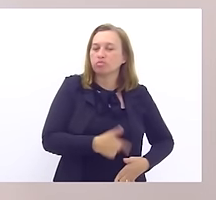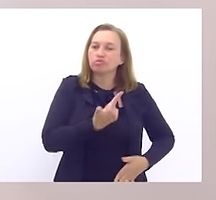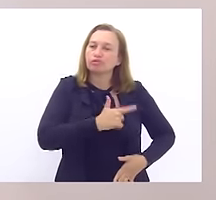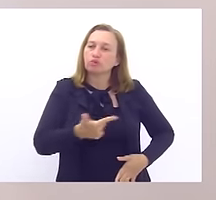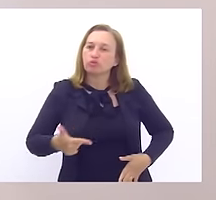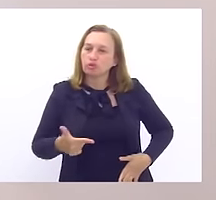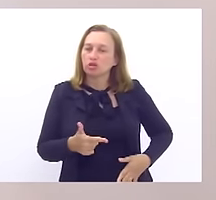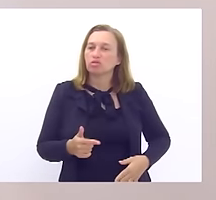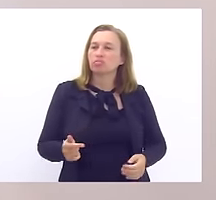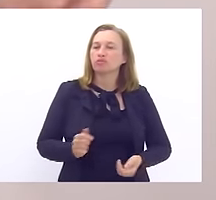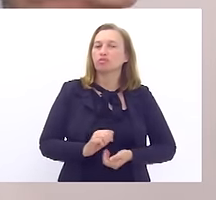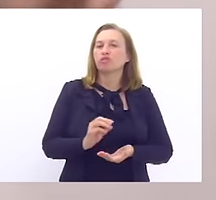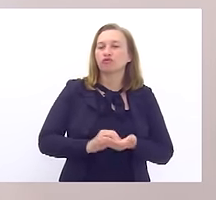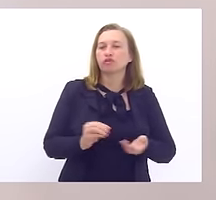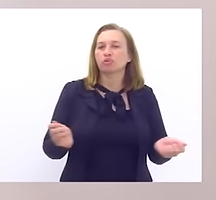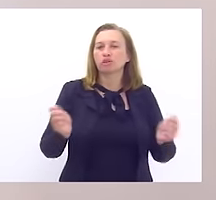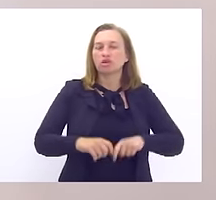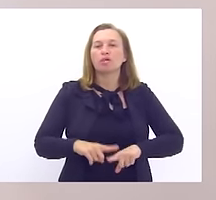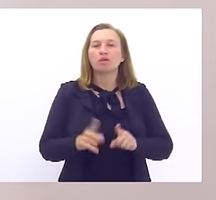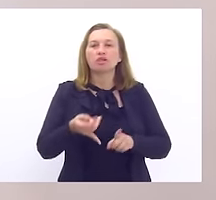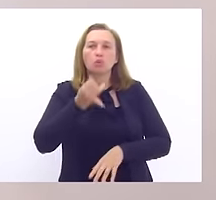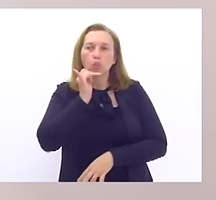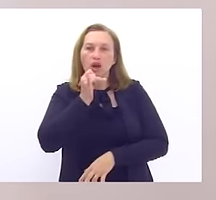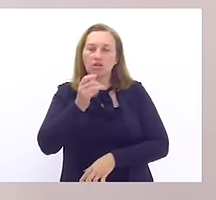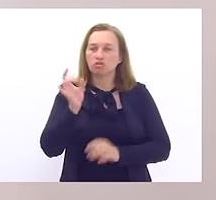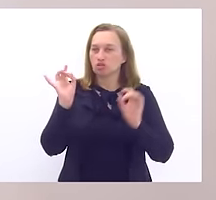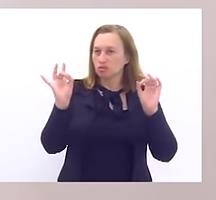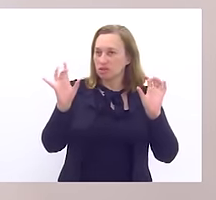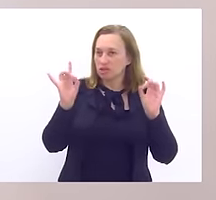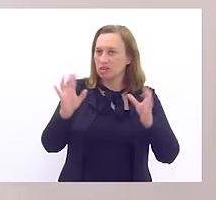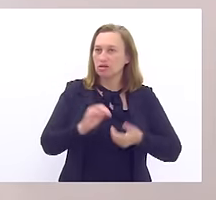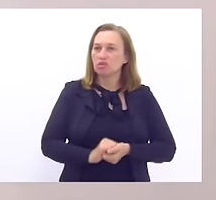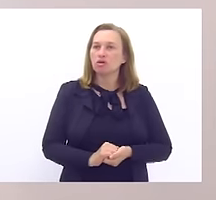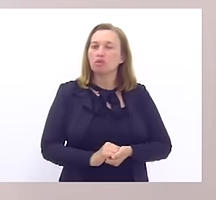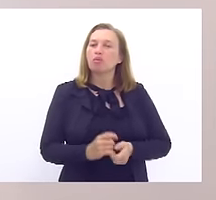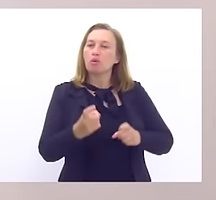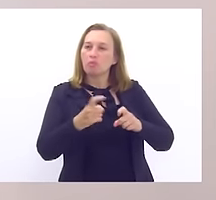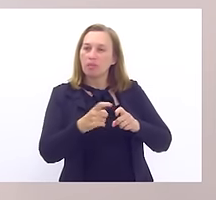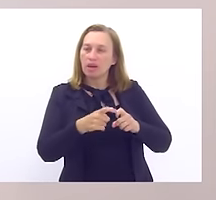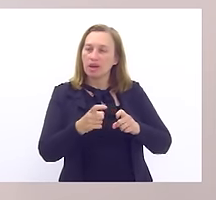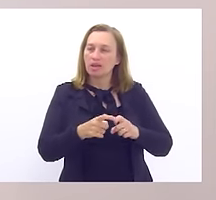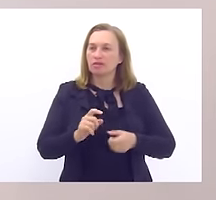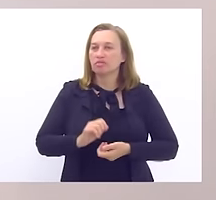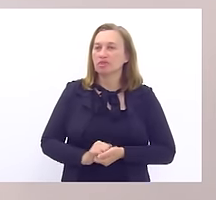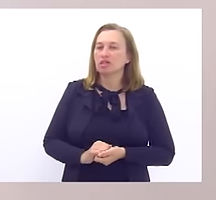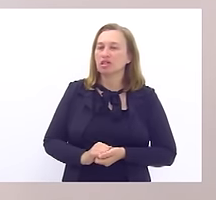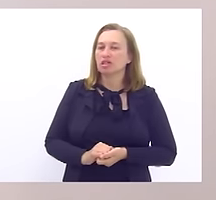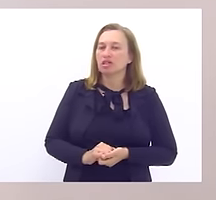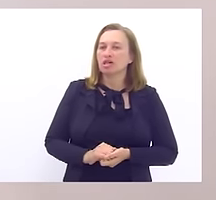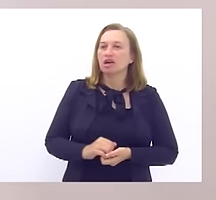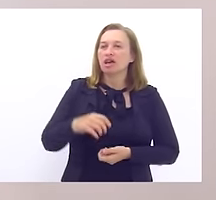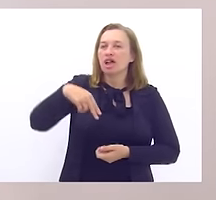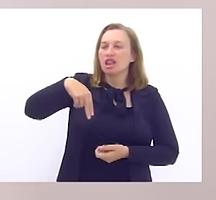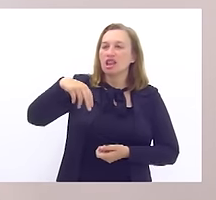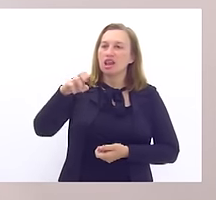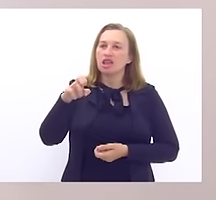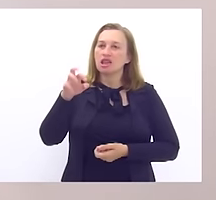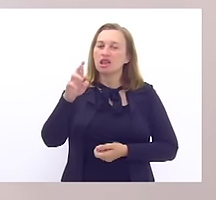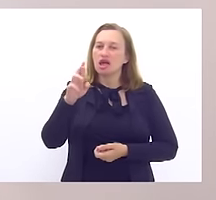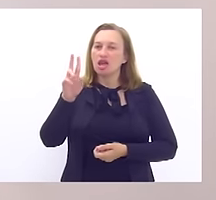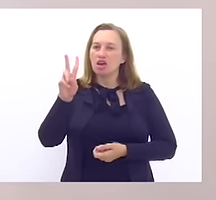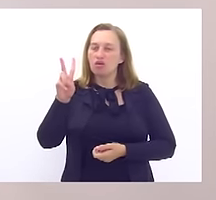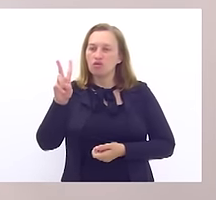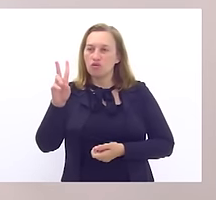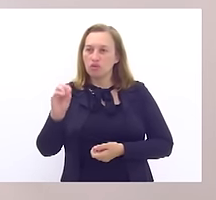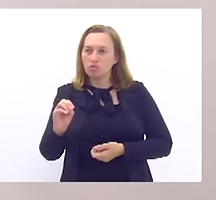incompetência inércia do prefeito Mas ele tem um relato especial aí como o médico neurocirurgião que é que dá plantão madrugadas lá fora e